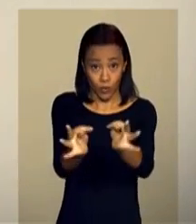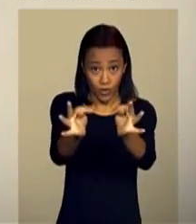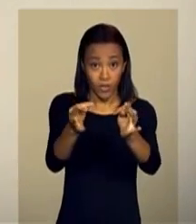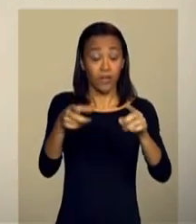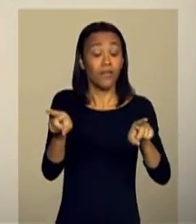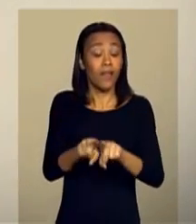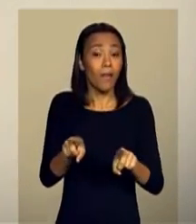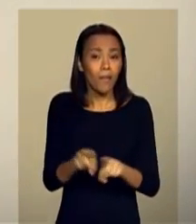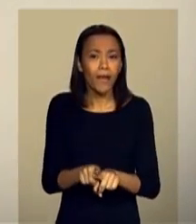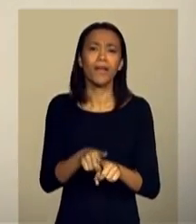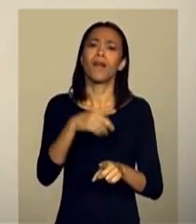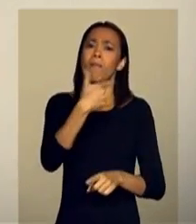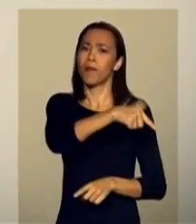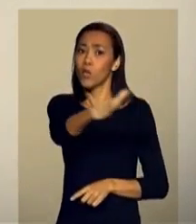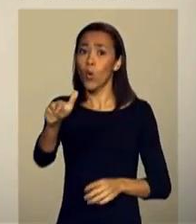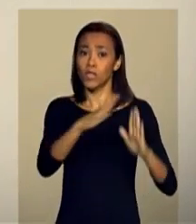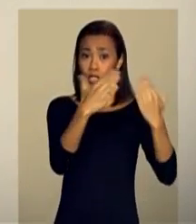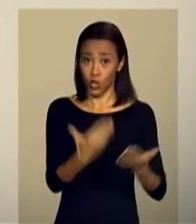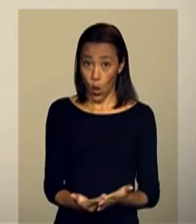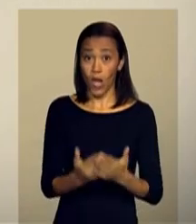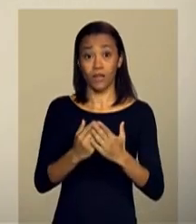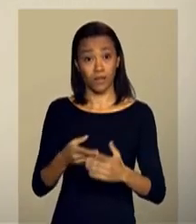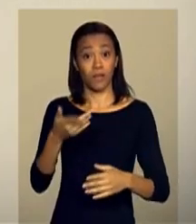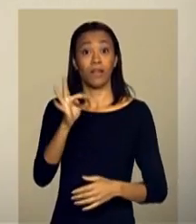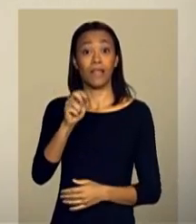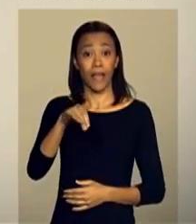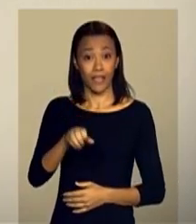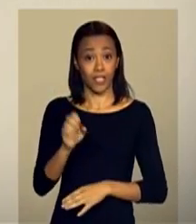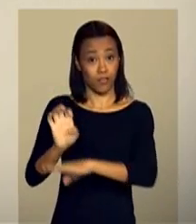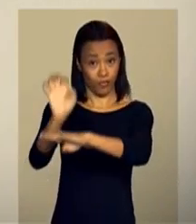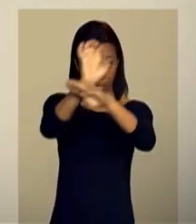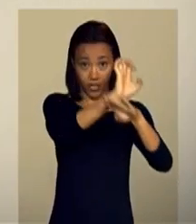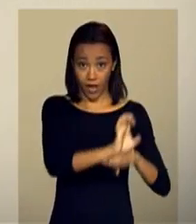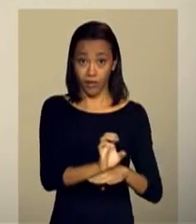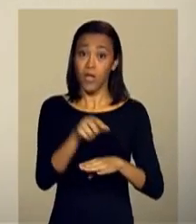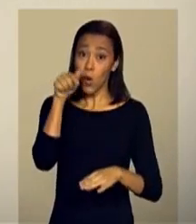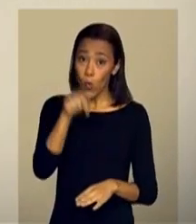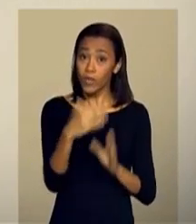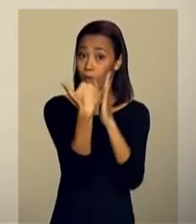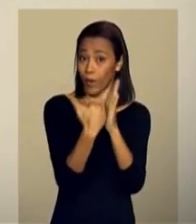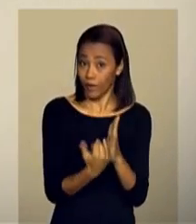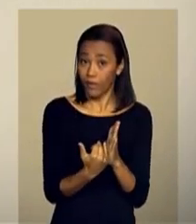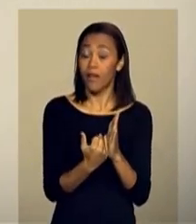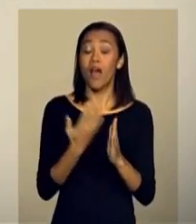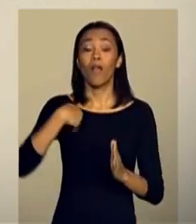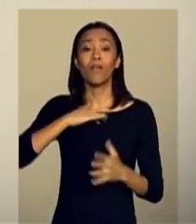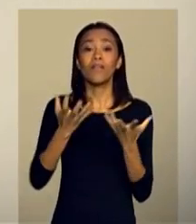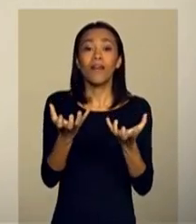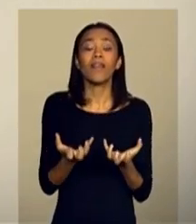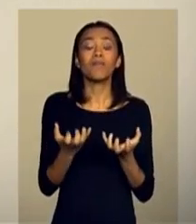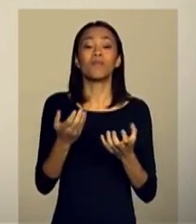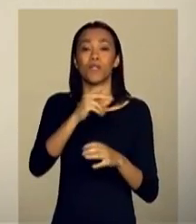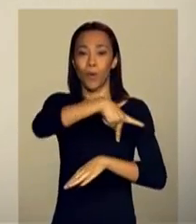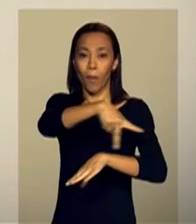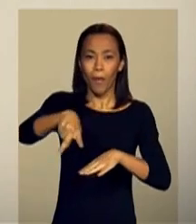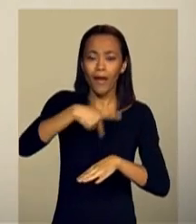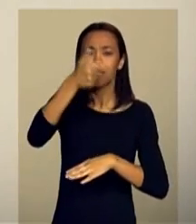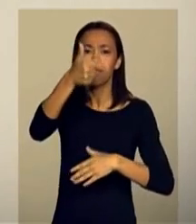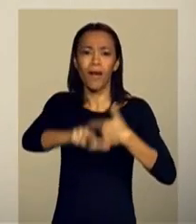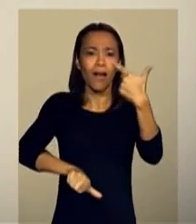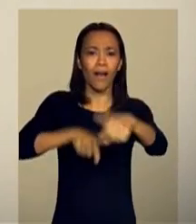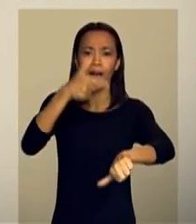também, Luciano, pelas escolas técnicas estaduais. Com o Pronatec, nós queremos que o país cada vez